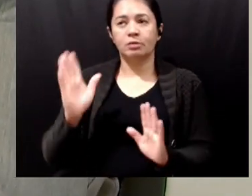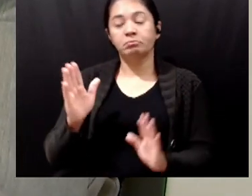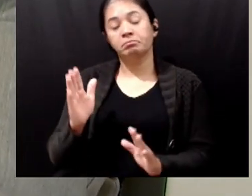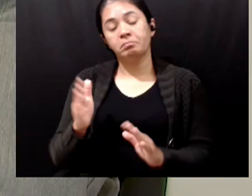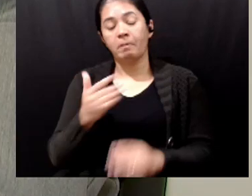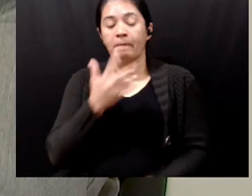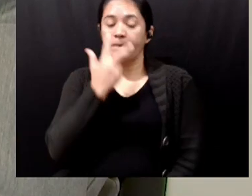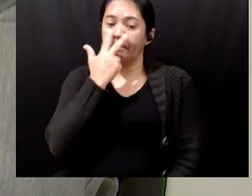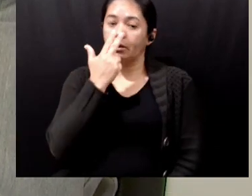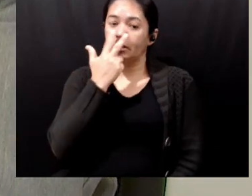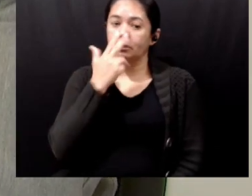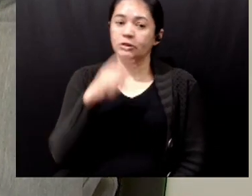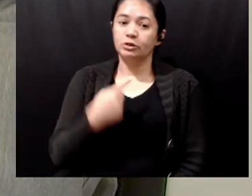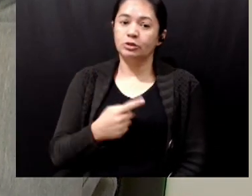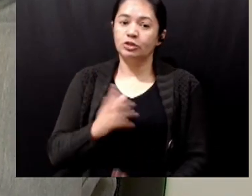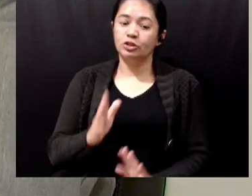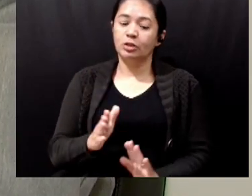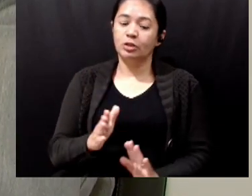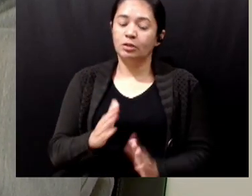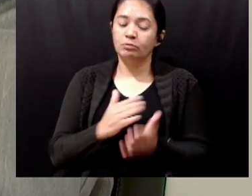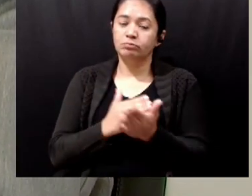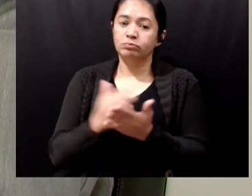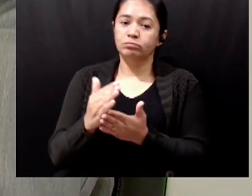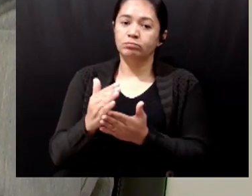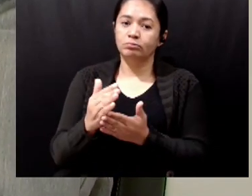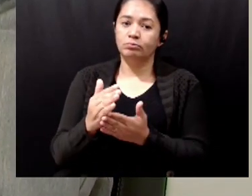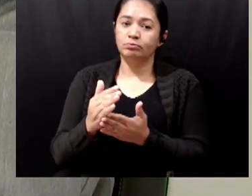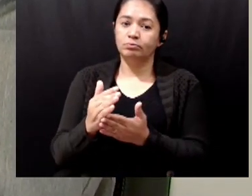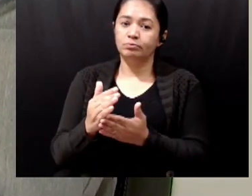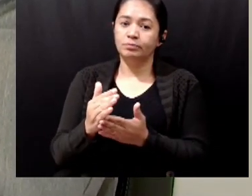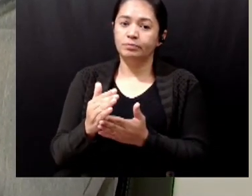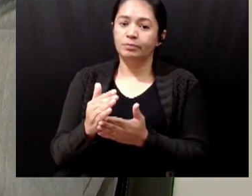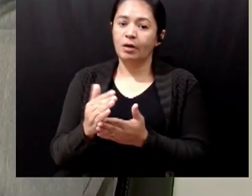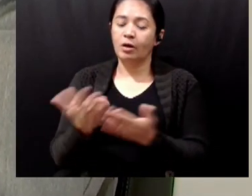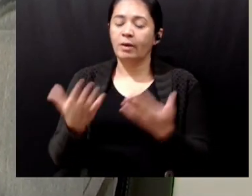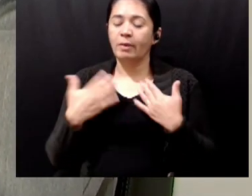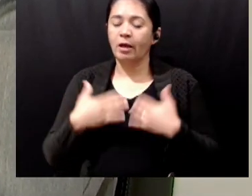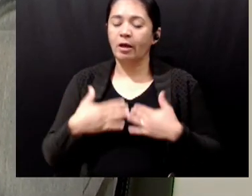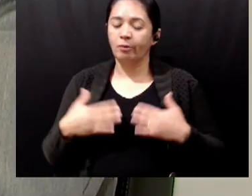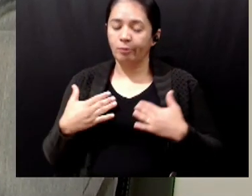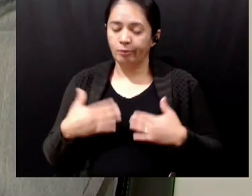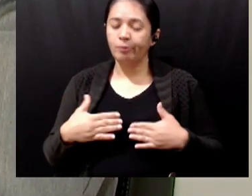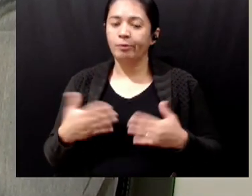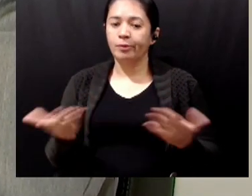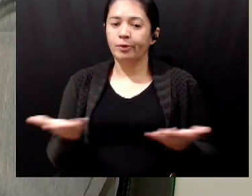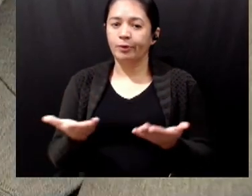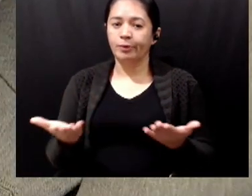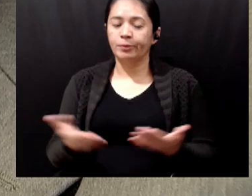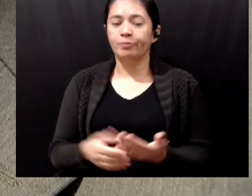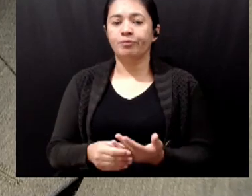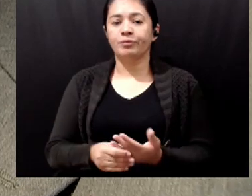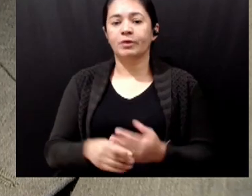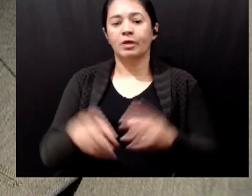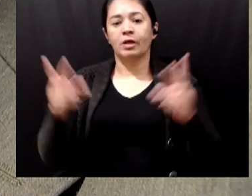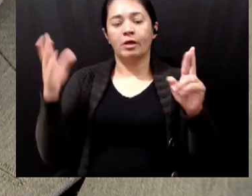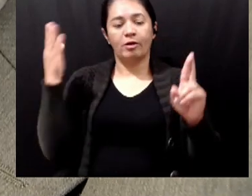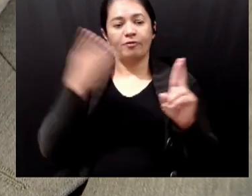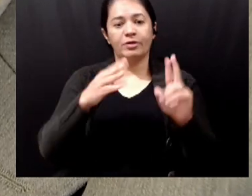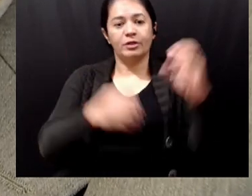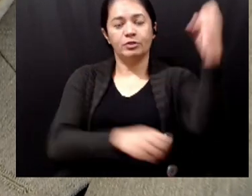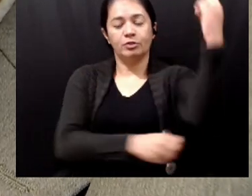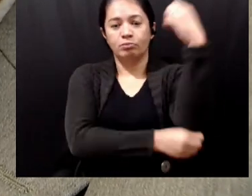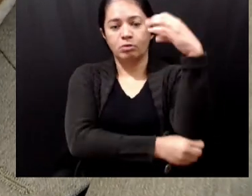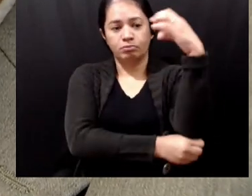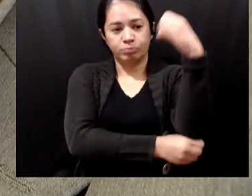estamos navegando no mar mais sereno com relação à iluminação pública de Campinas. Rubens Gás